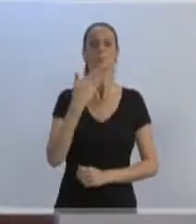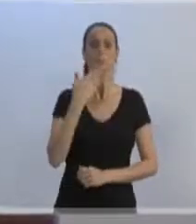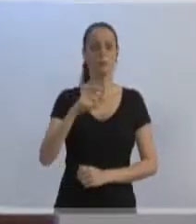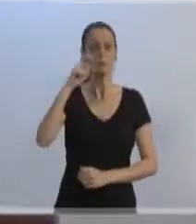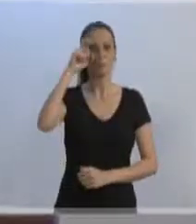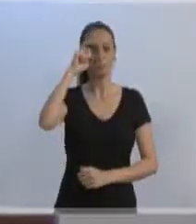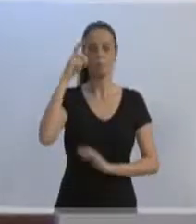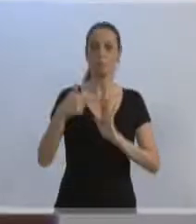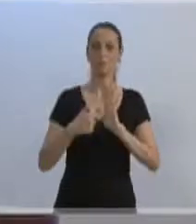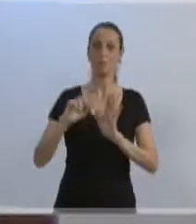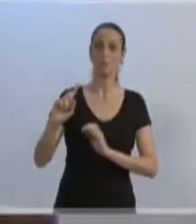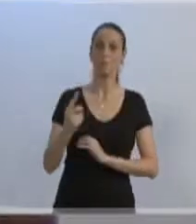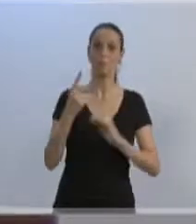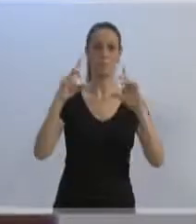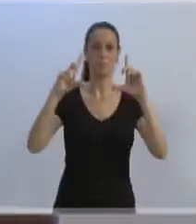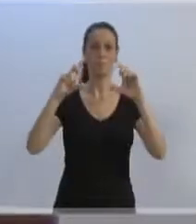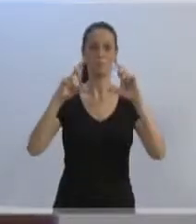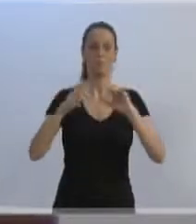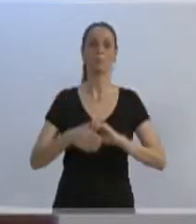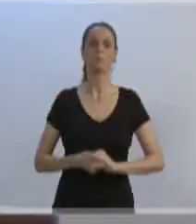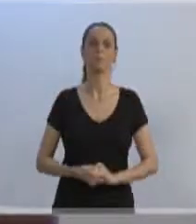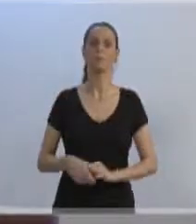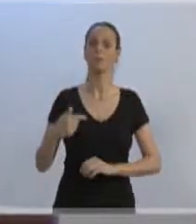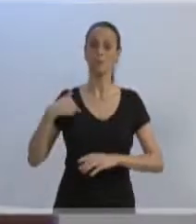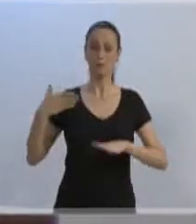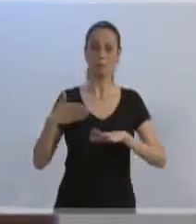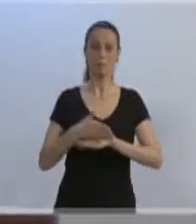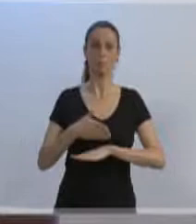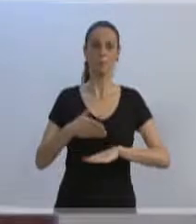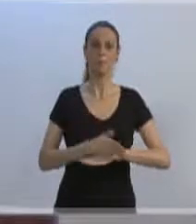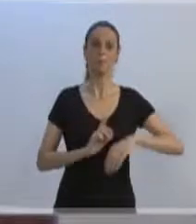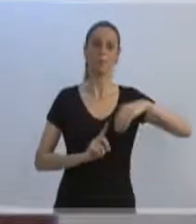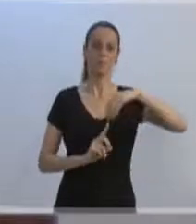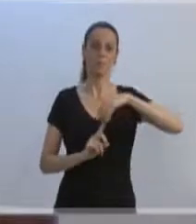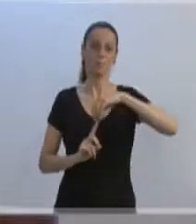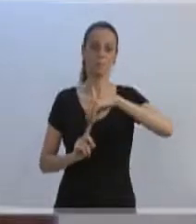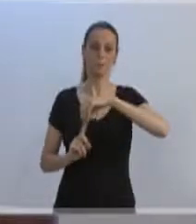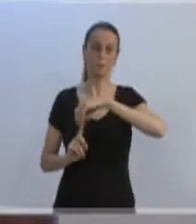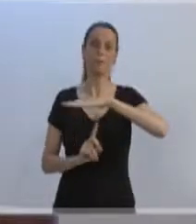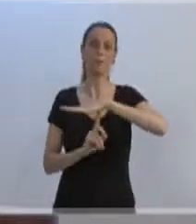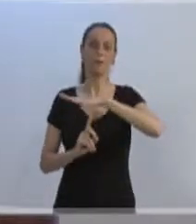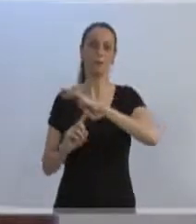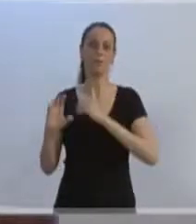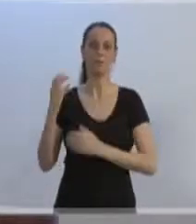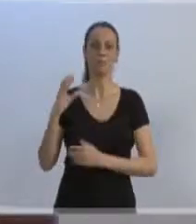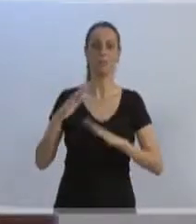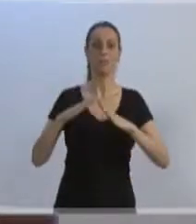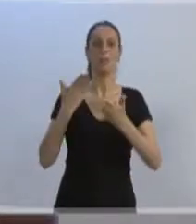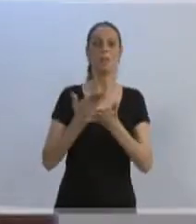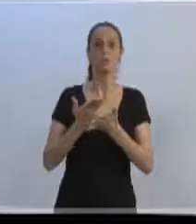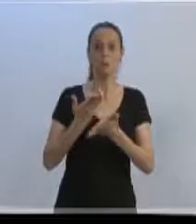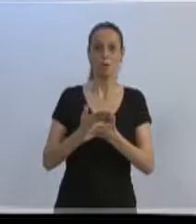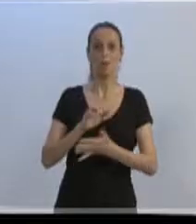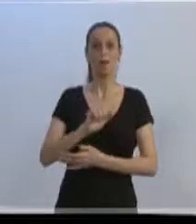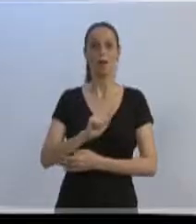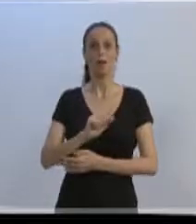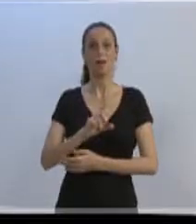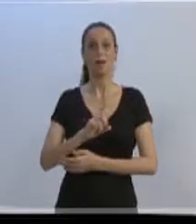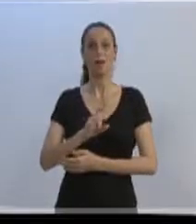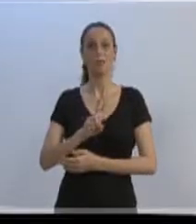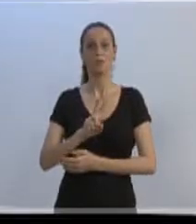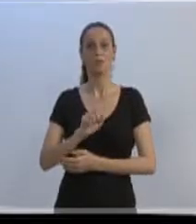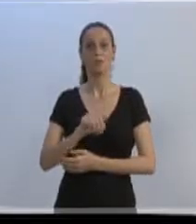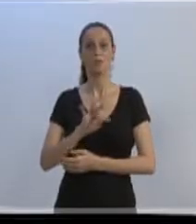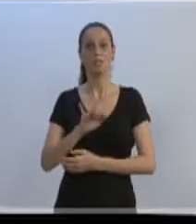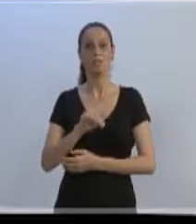mostrar a primeira foto estive presente na feira da ciência no colégio adventista parabéns aos professores